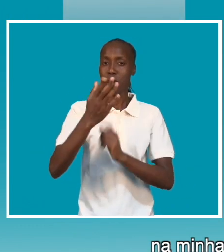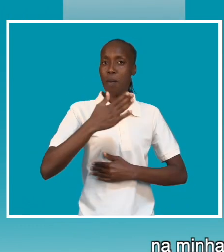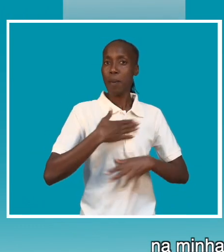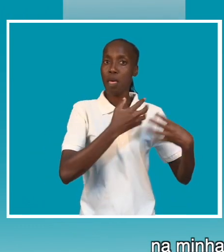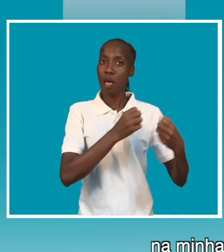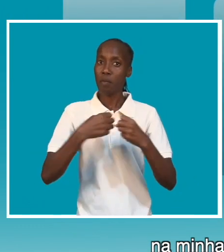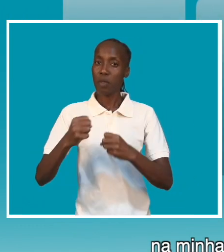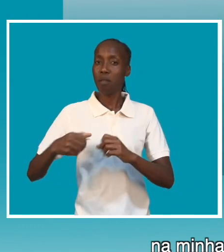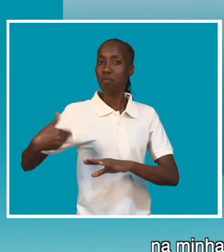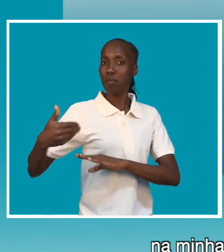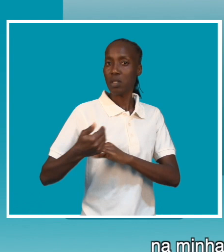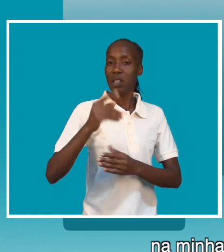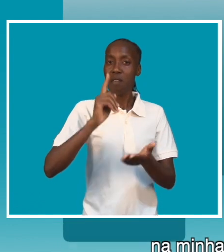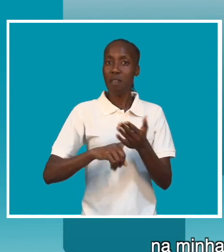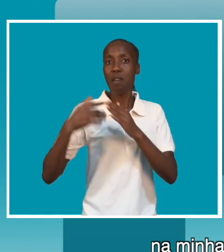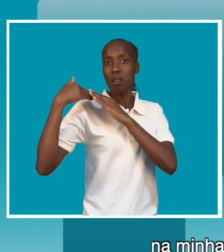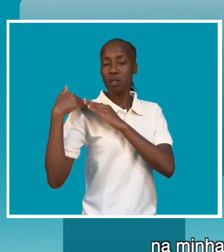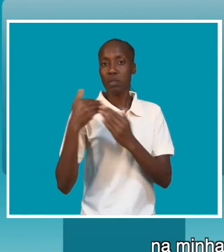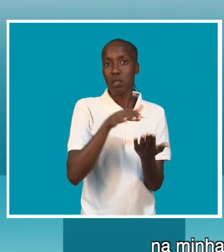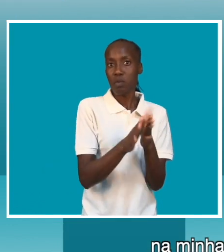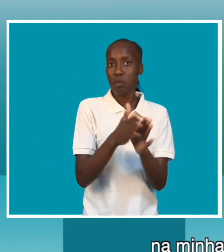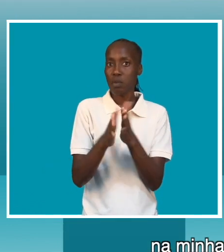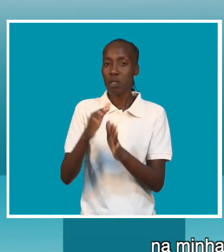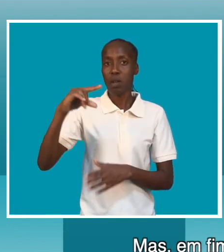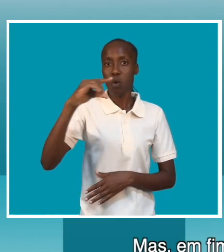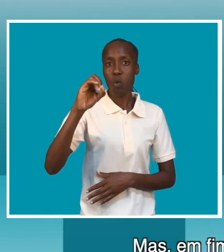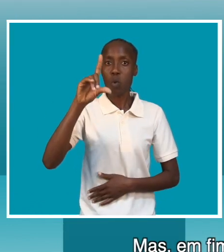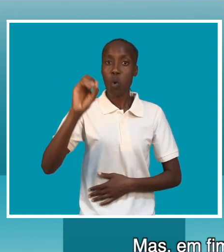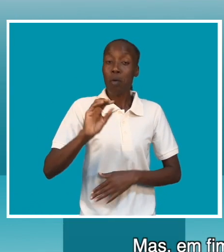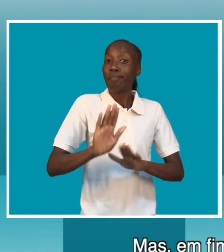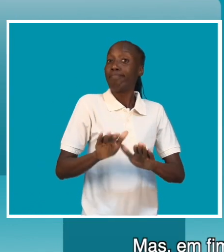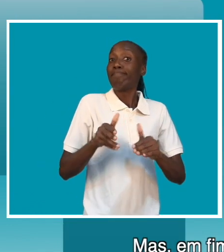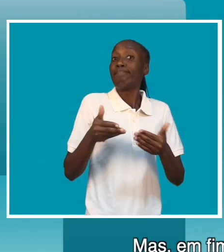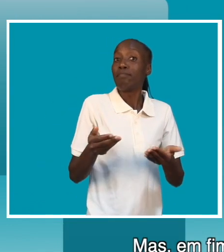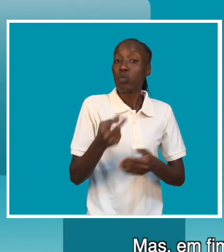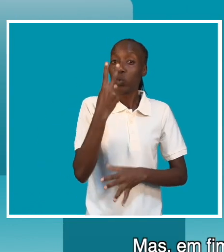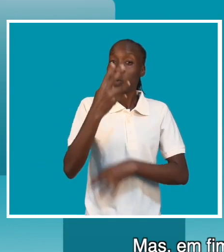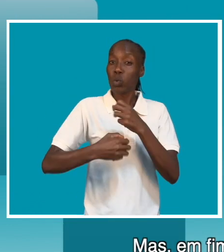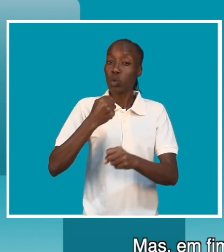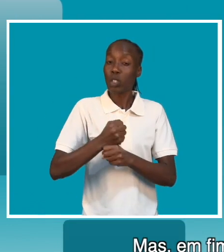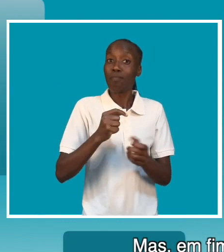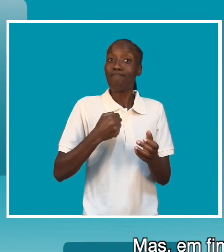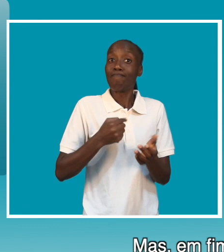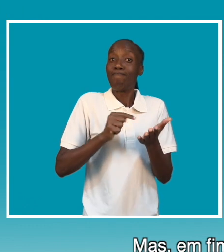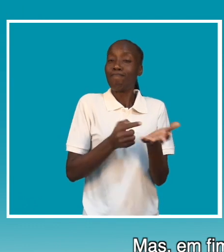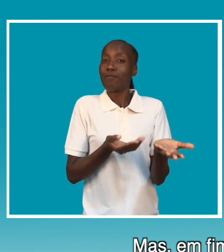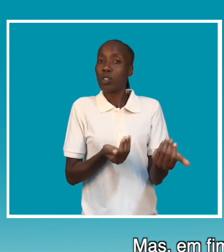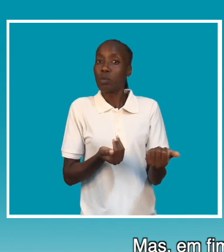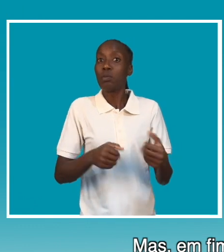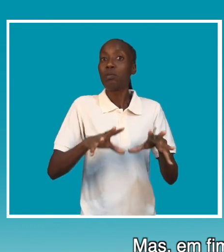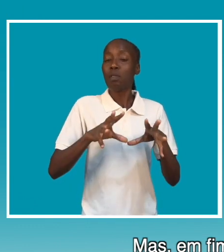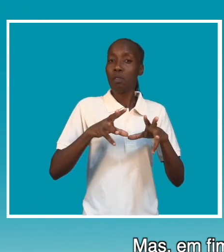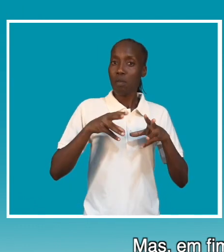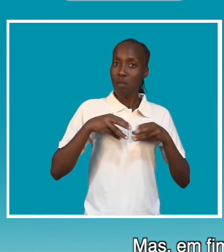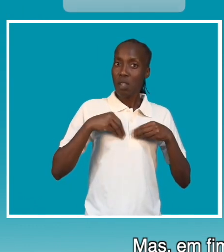minha atividade diária que eram os responsáveis das Produções Goal mas enfim esses dois anos de espera permitiram